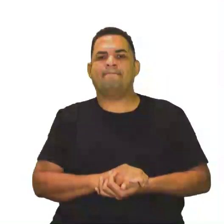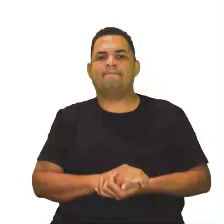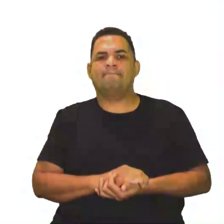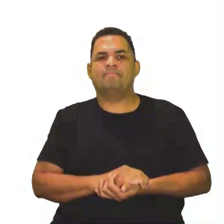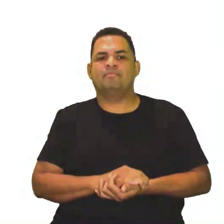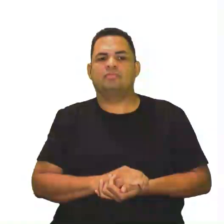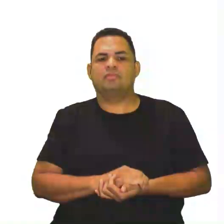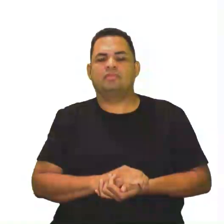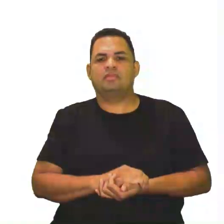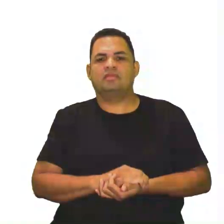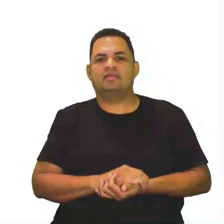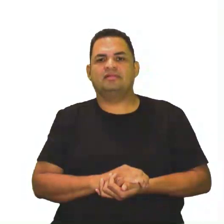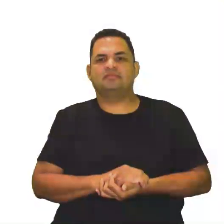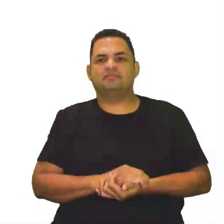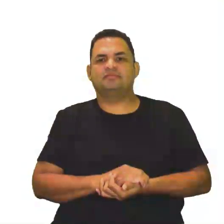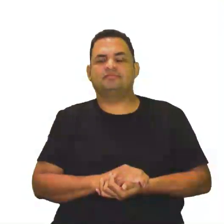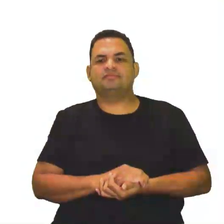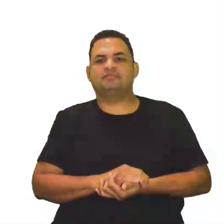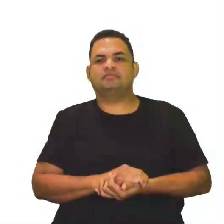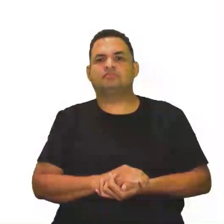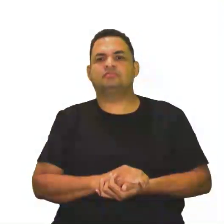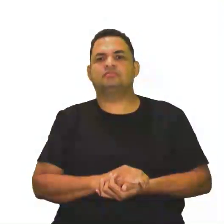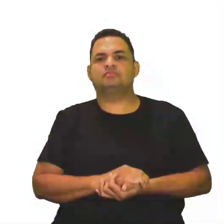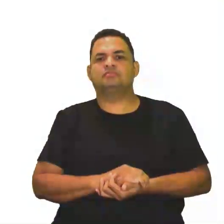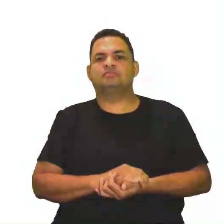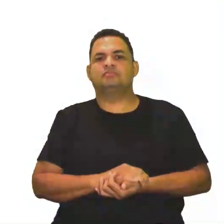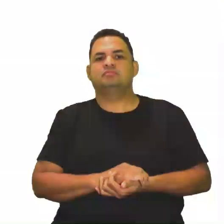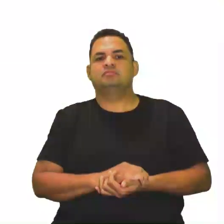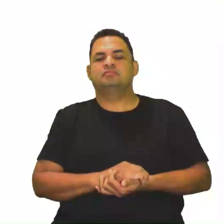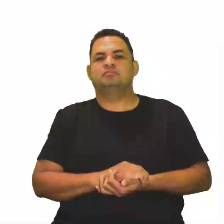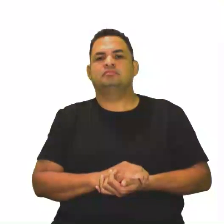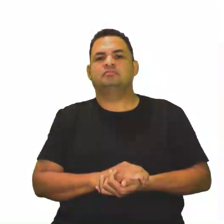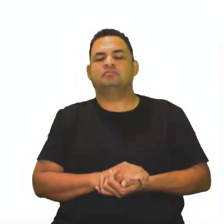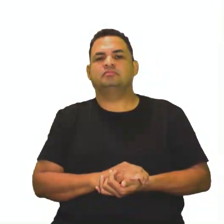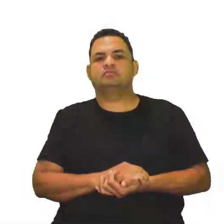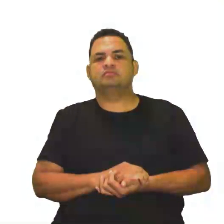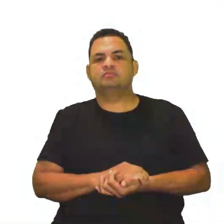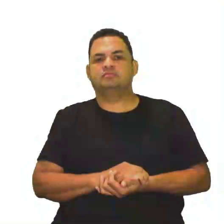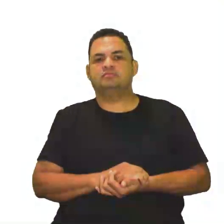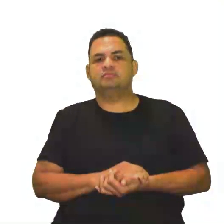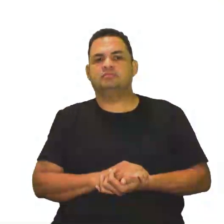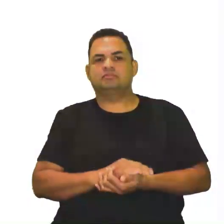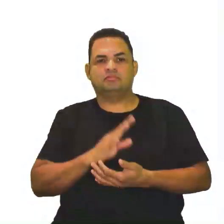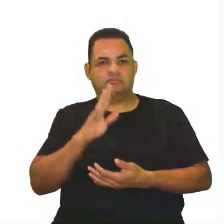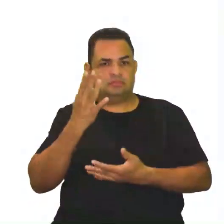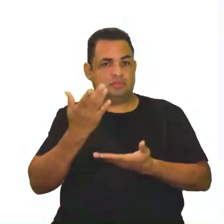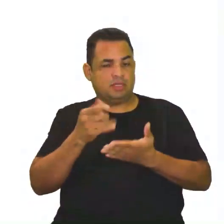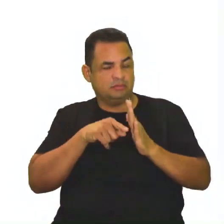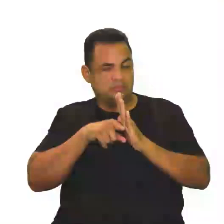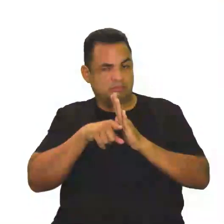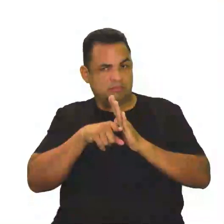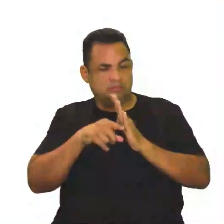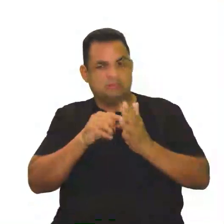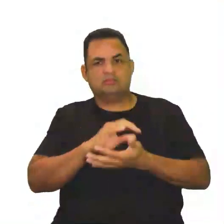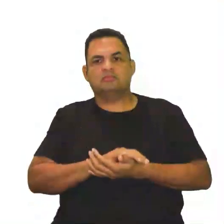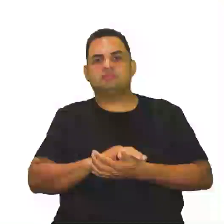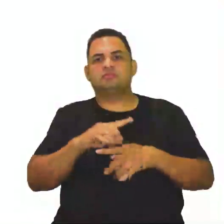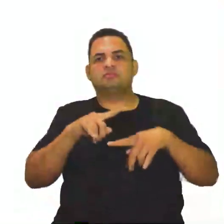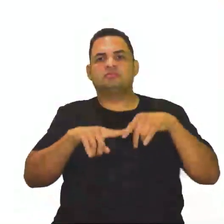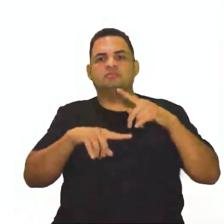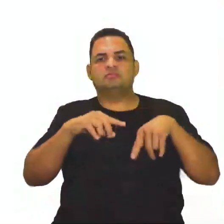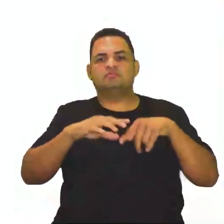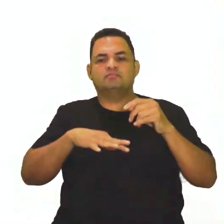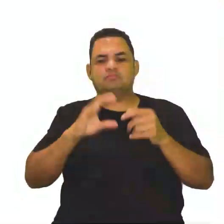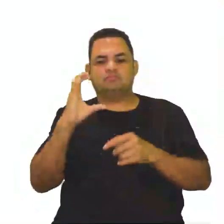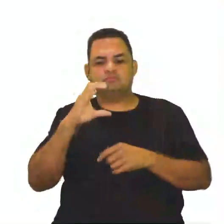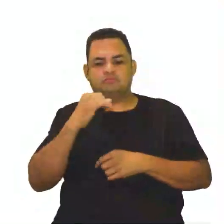Vamos para a próxima aqui, olha só. Questão 3, uma questãozinha teórica, e vamos analisar aqui, tá bom? Um